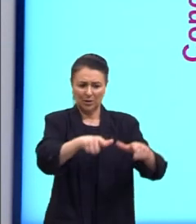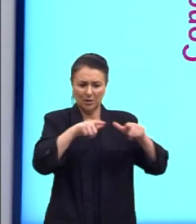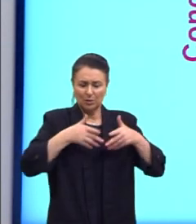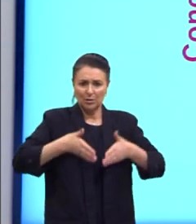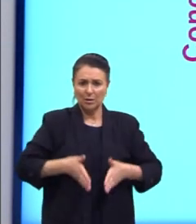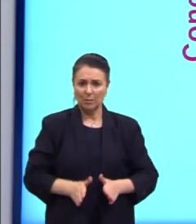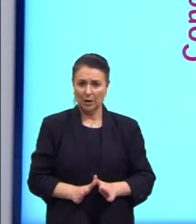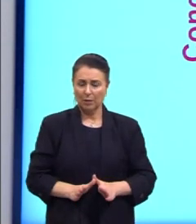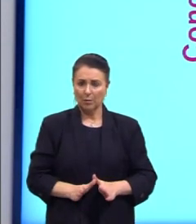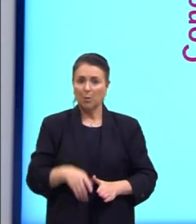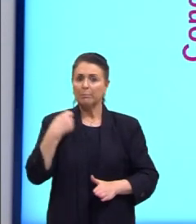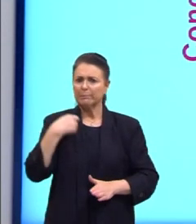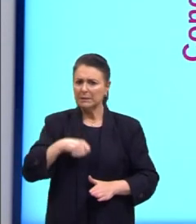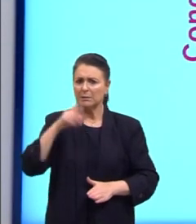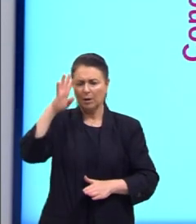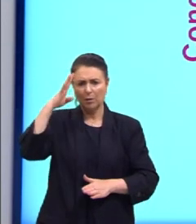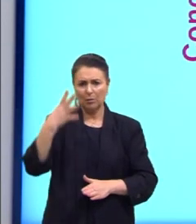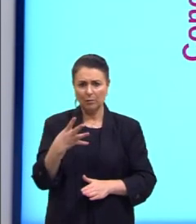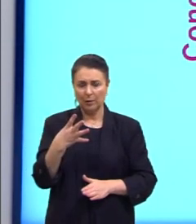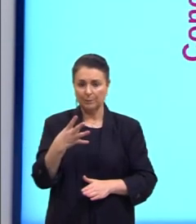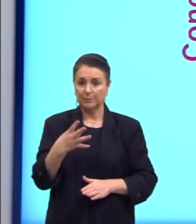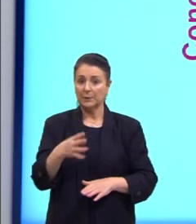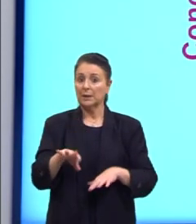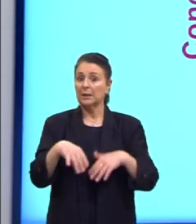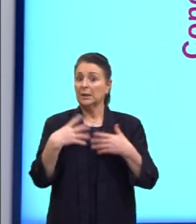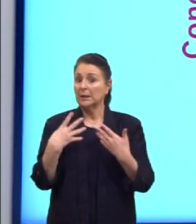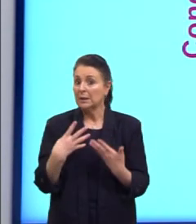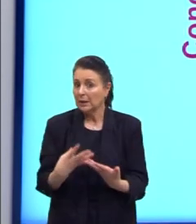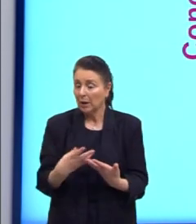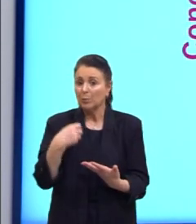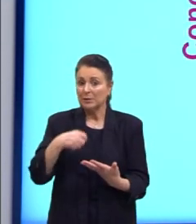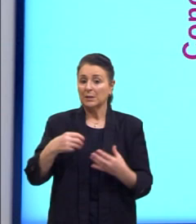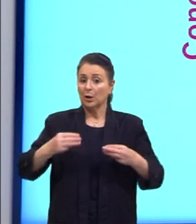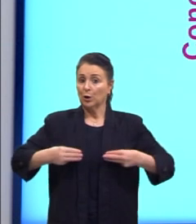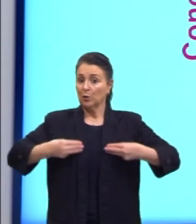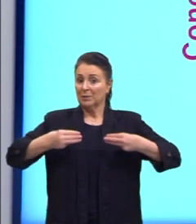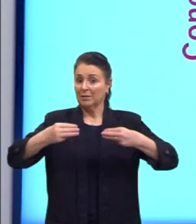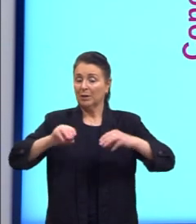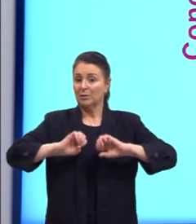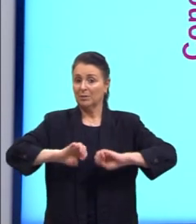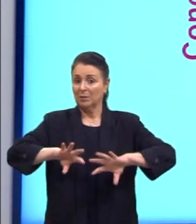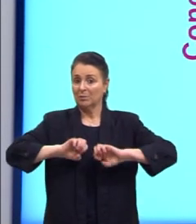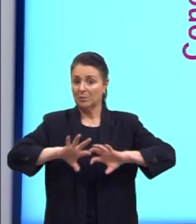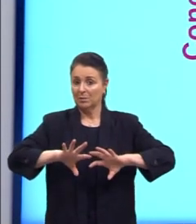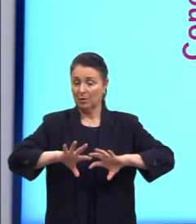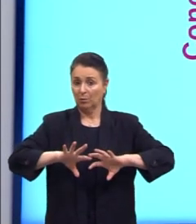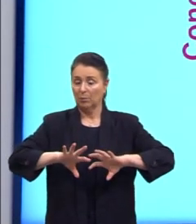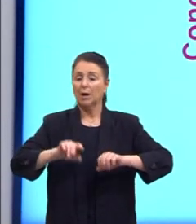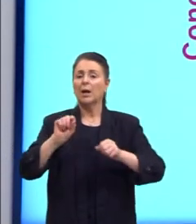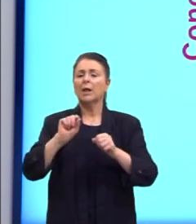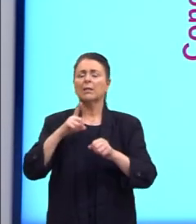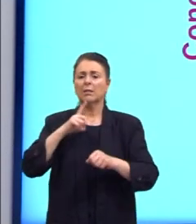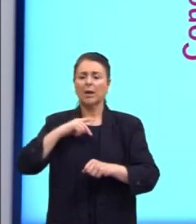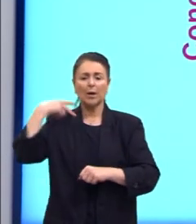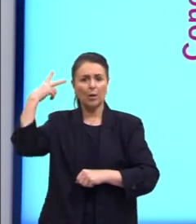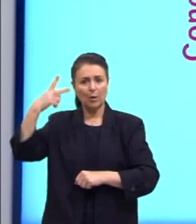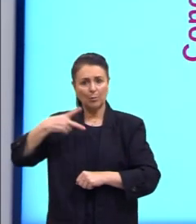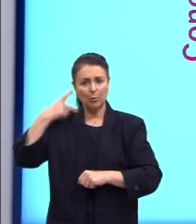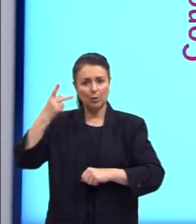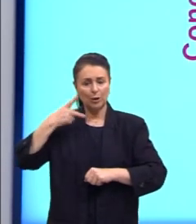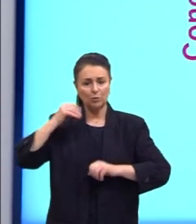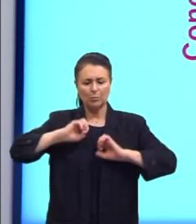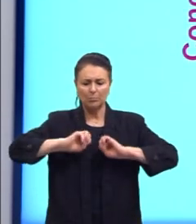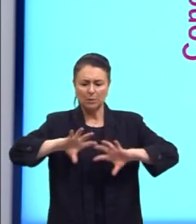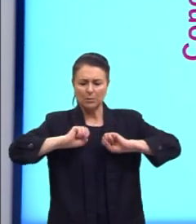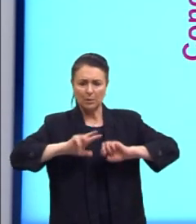deve ser resolvida. Para isso, é necessário que o Ministério da Educação reforce políticas de instrução da